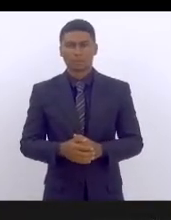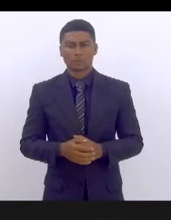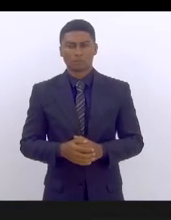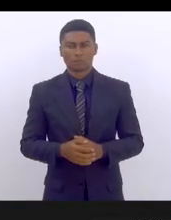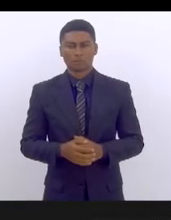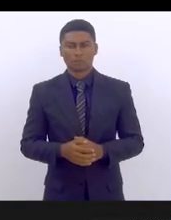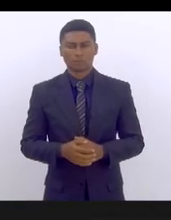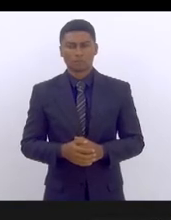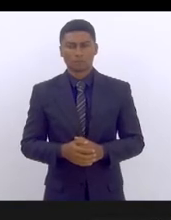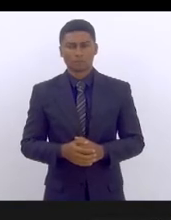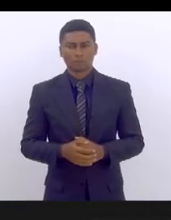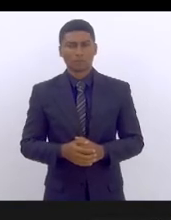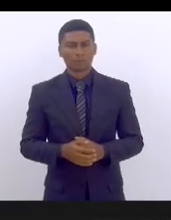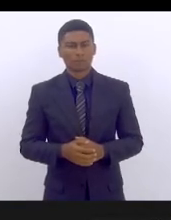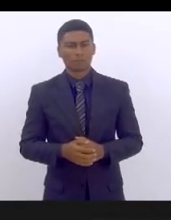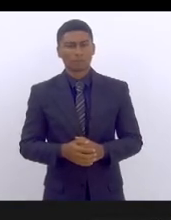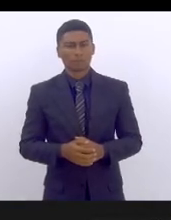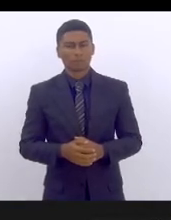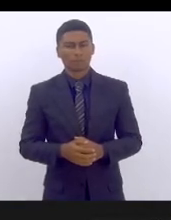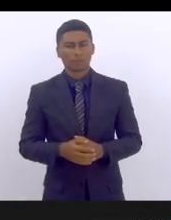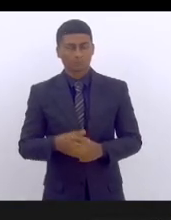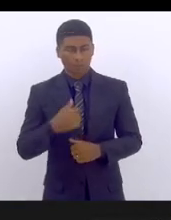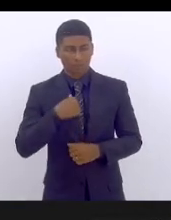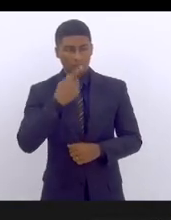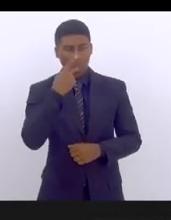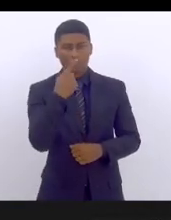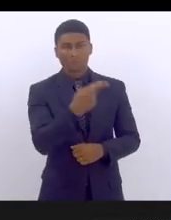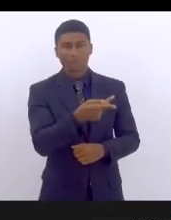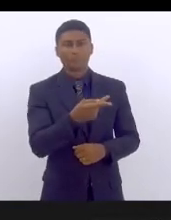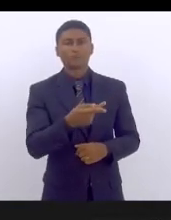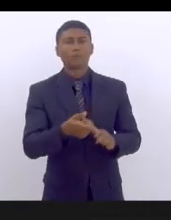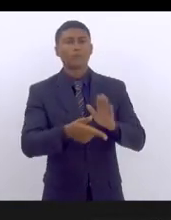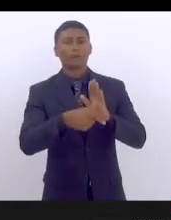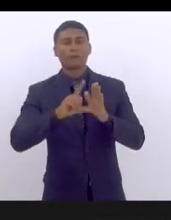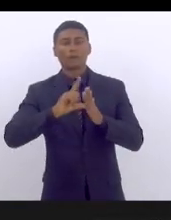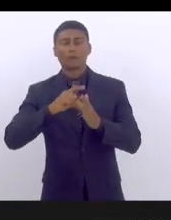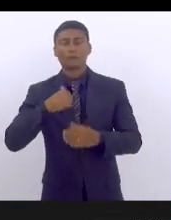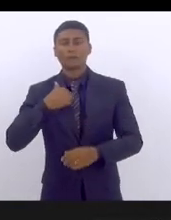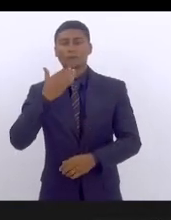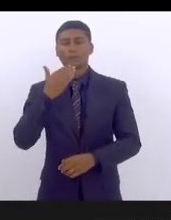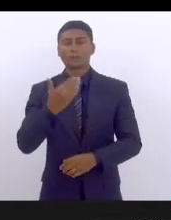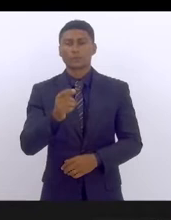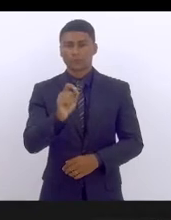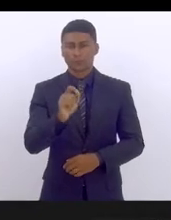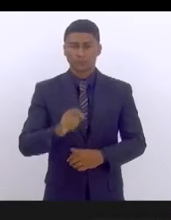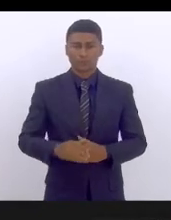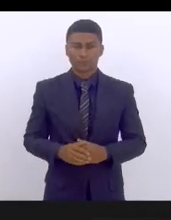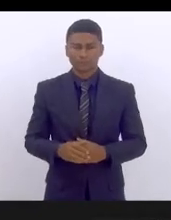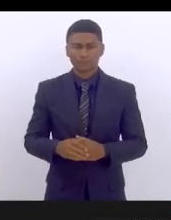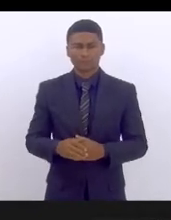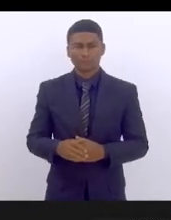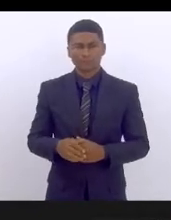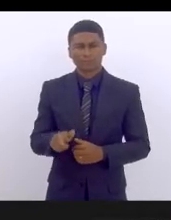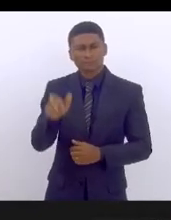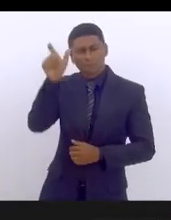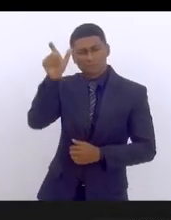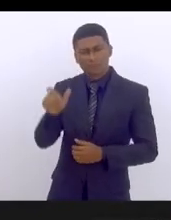Só queria, tia Ju, antes de falar, pedir para o... Não sei se é assessor,